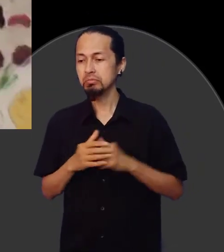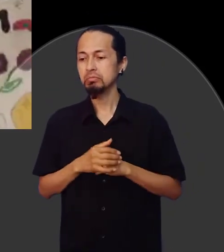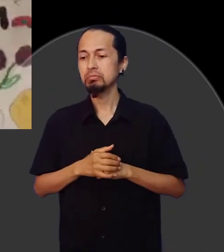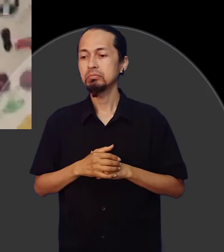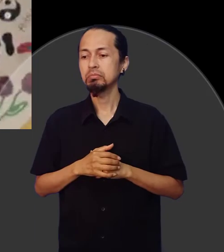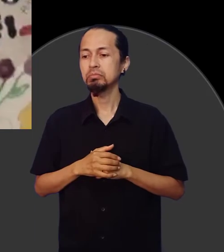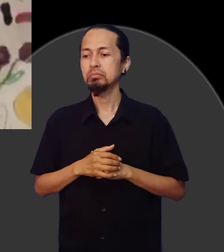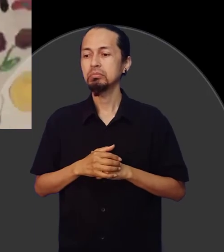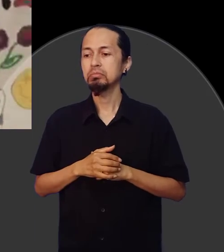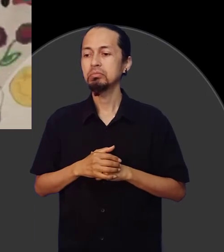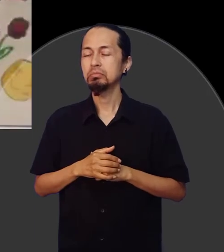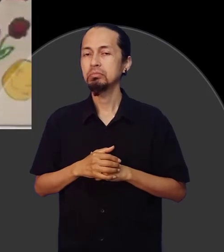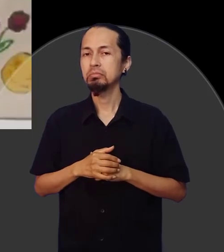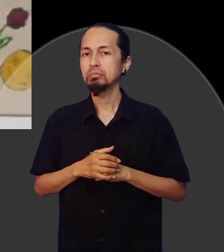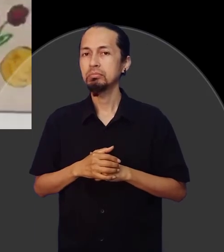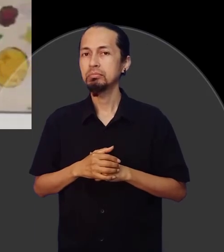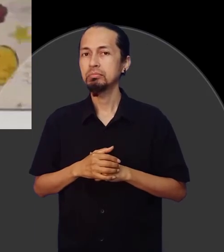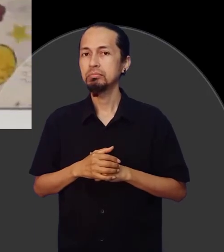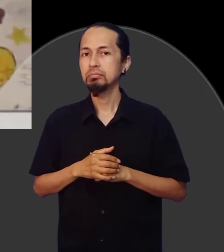2, 3 e já.